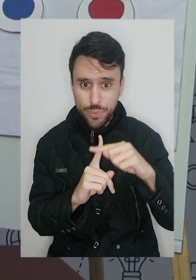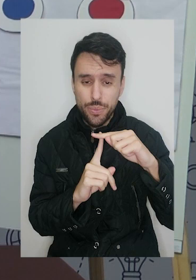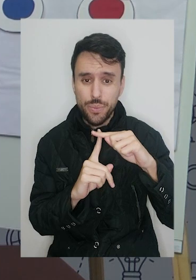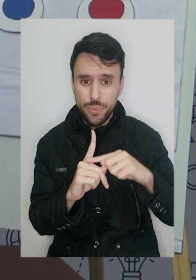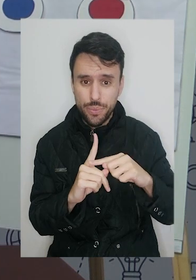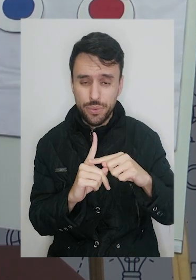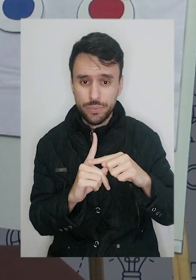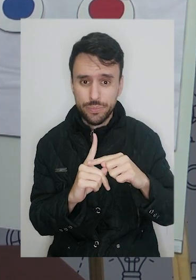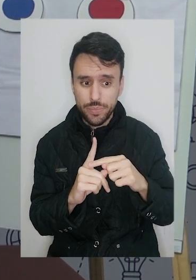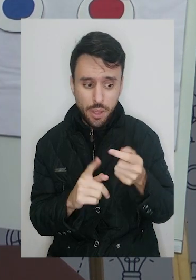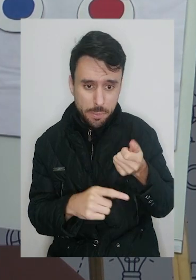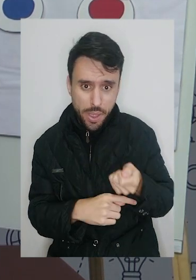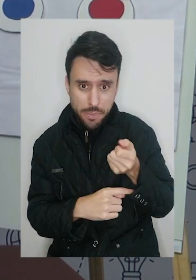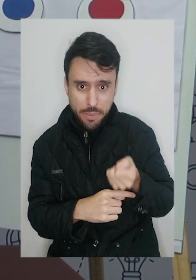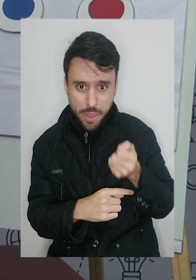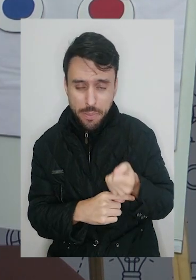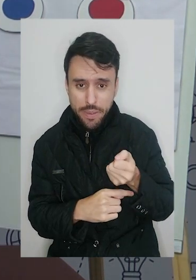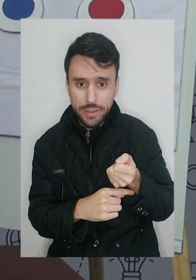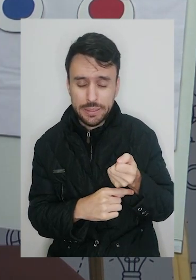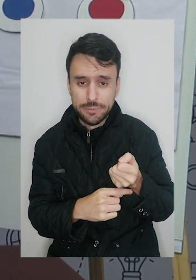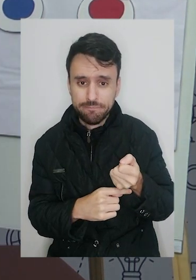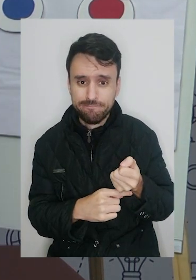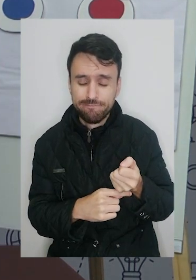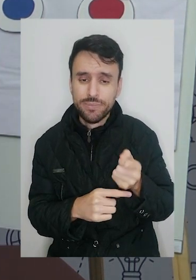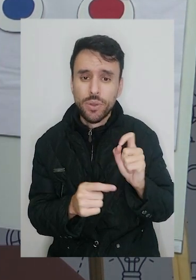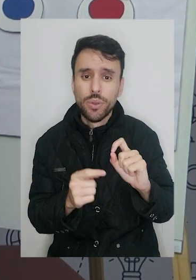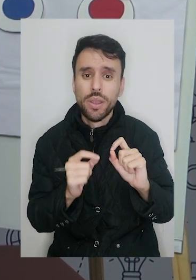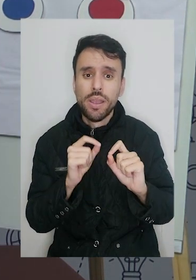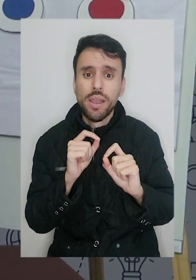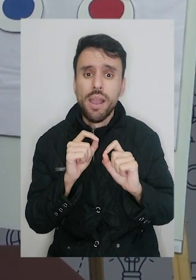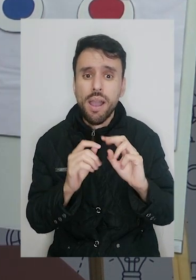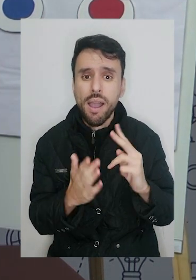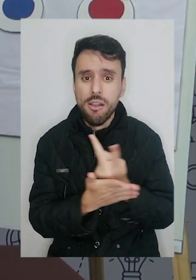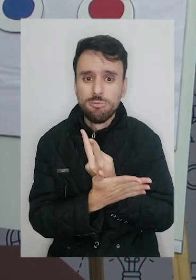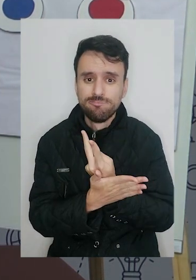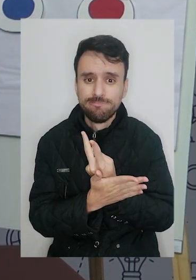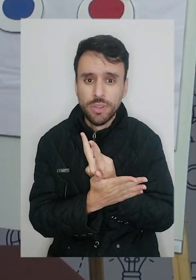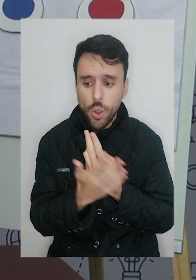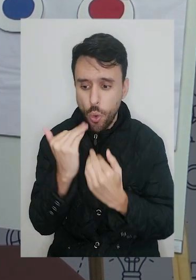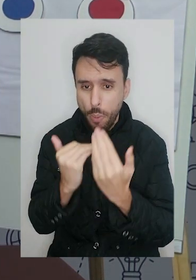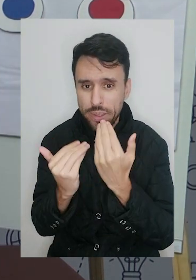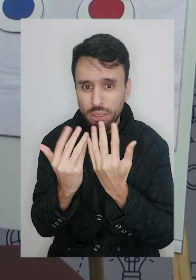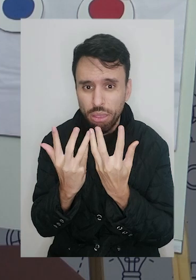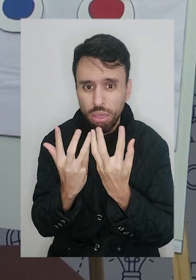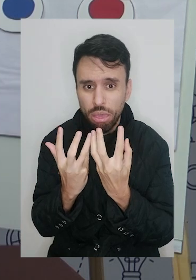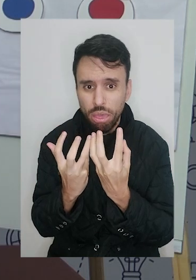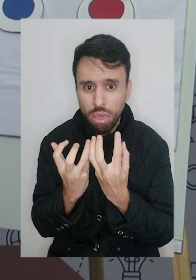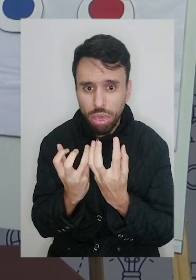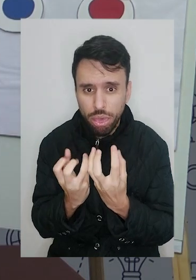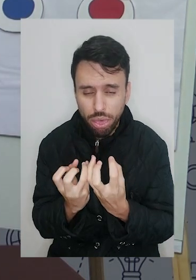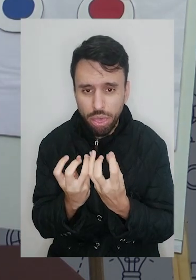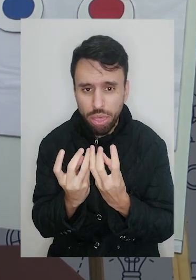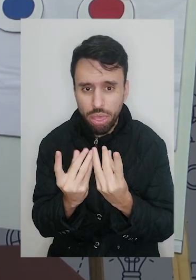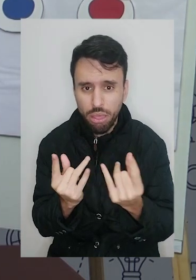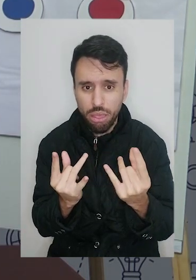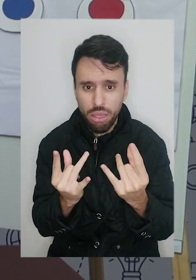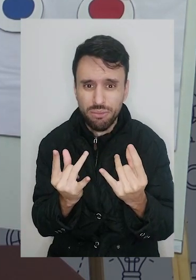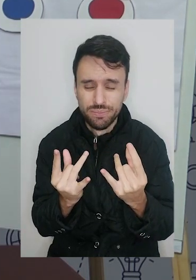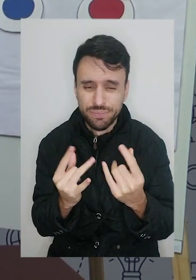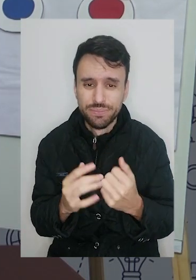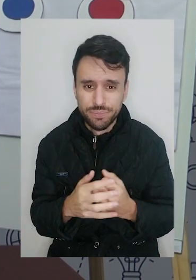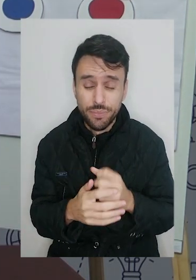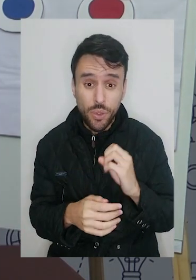da sua geladeira, o controle da temperatura. Então o seu alimento, ele pode estragar. Ou se estiver muito